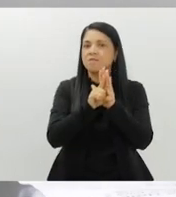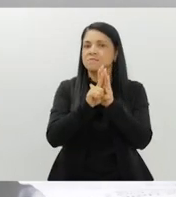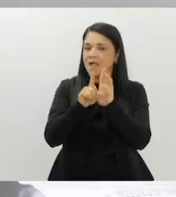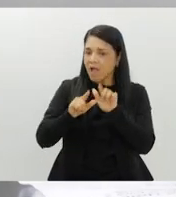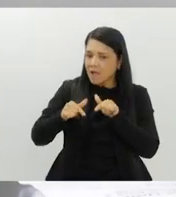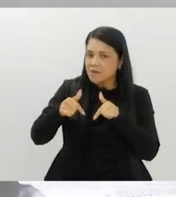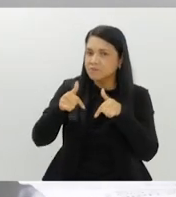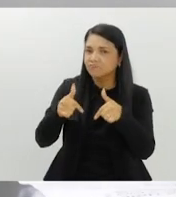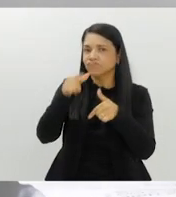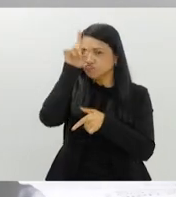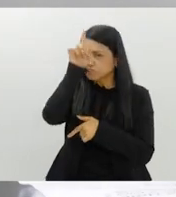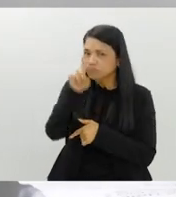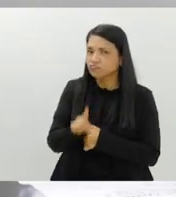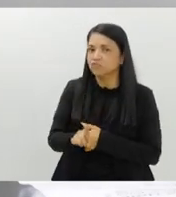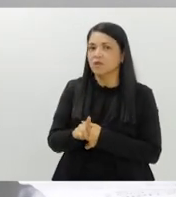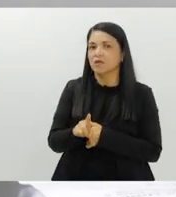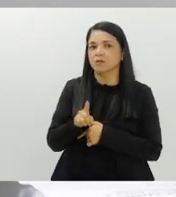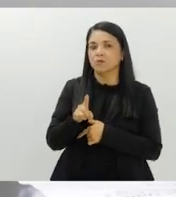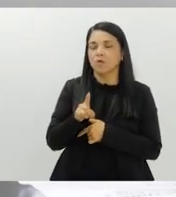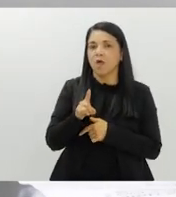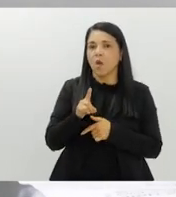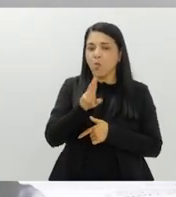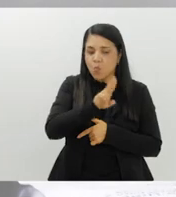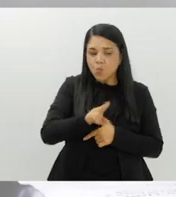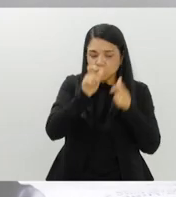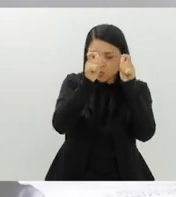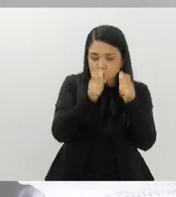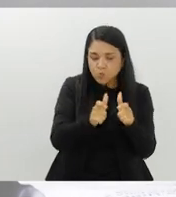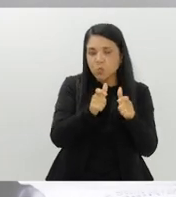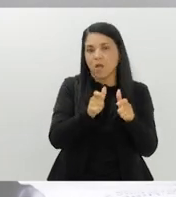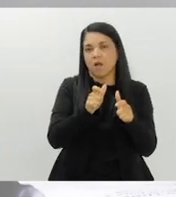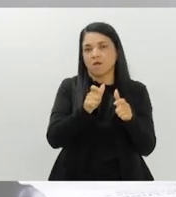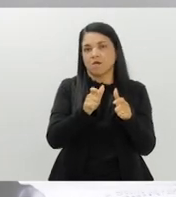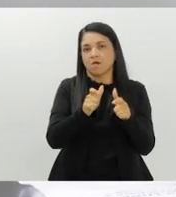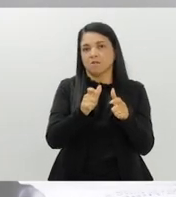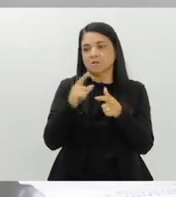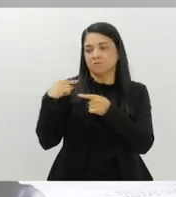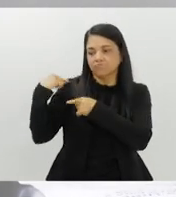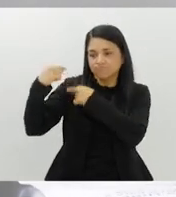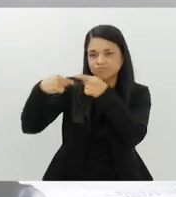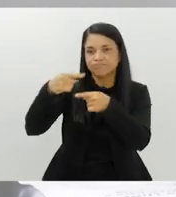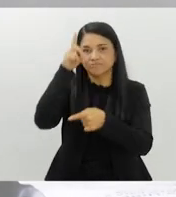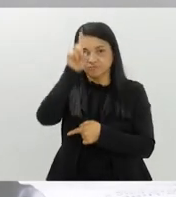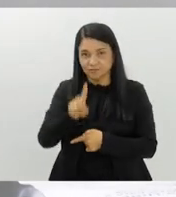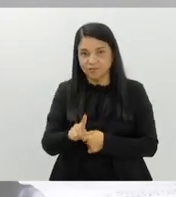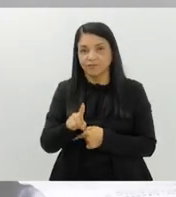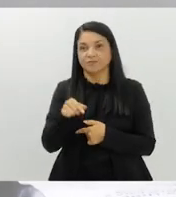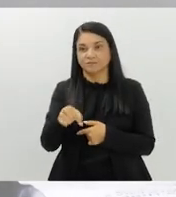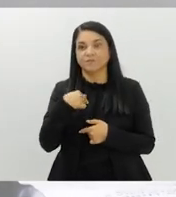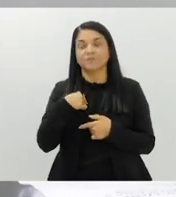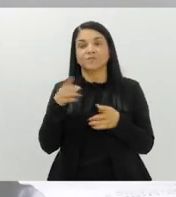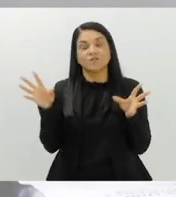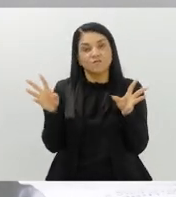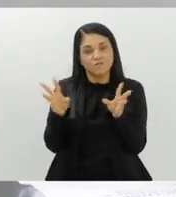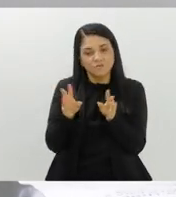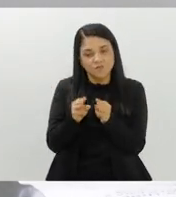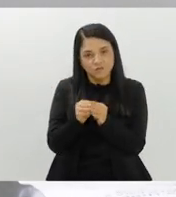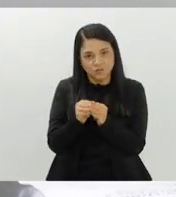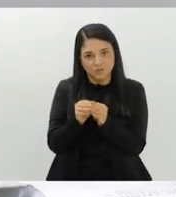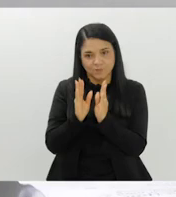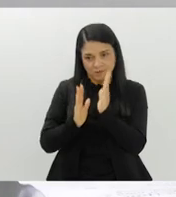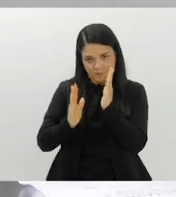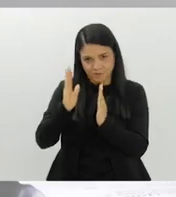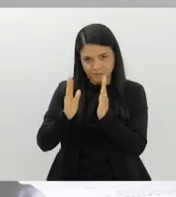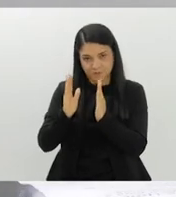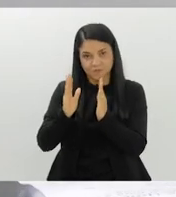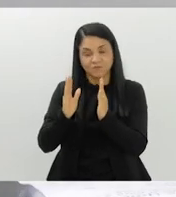num direito, direito ao território, direito à ancestralidade. Bom, e com isso fechamos aqui essa parte. E vamos